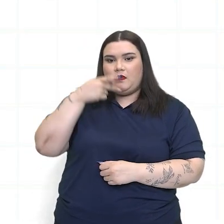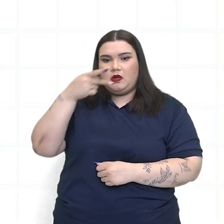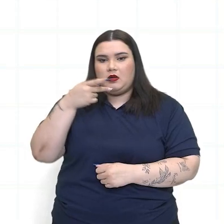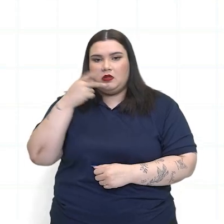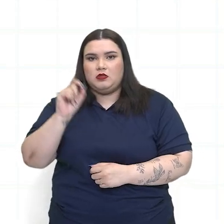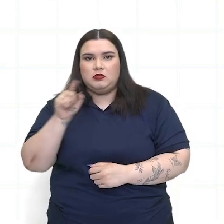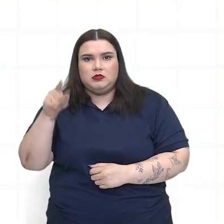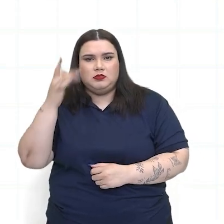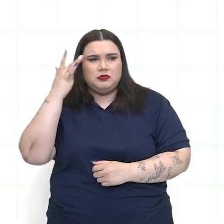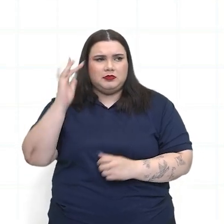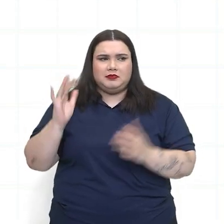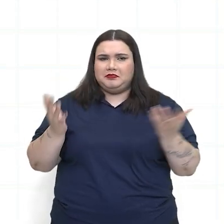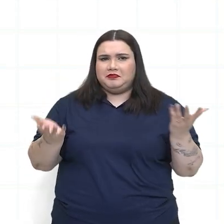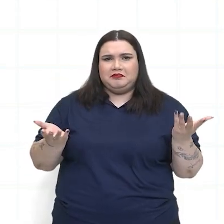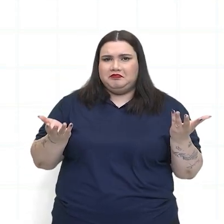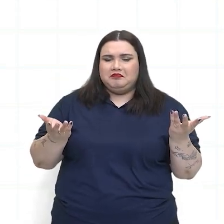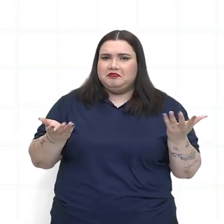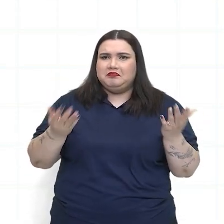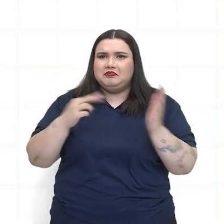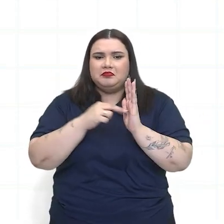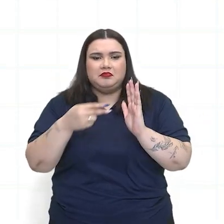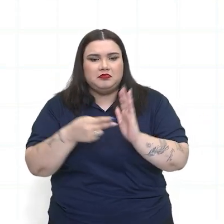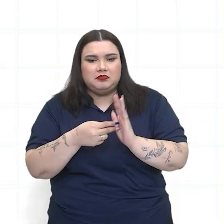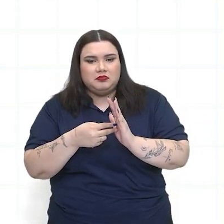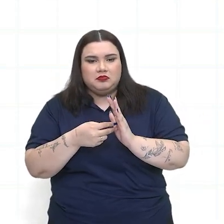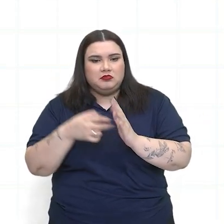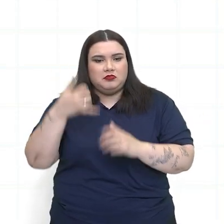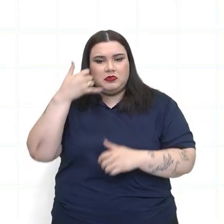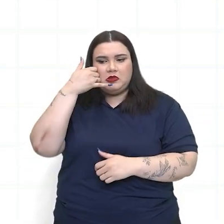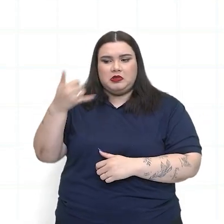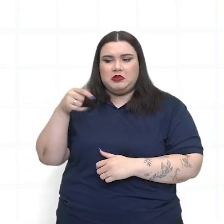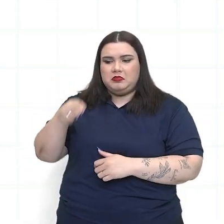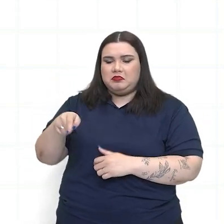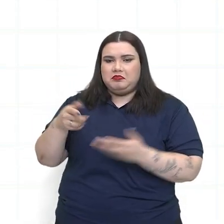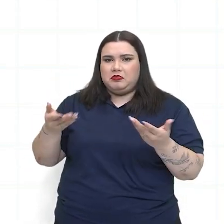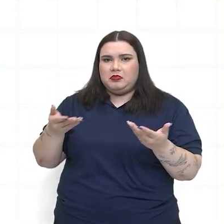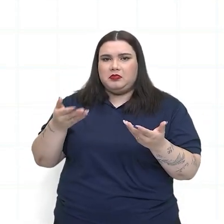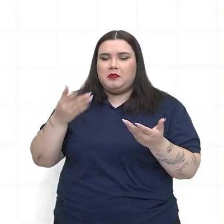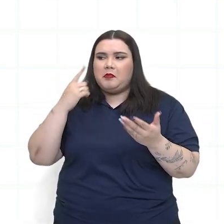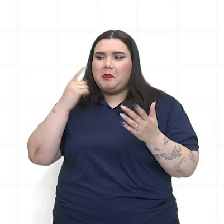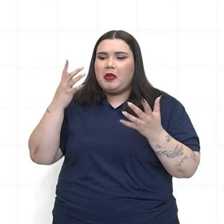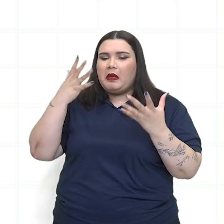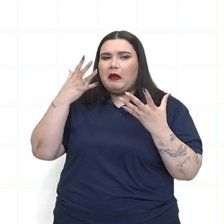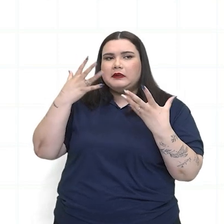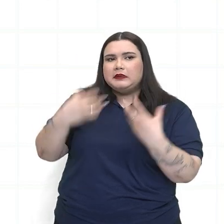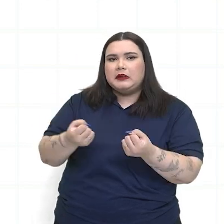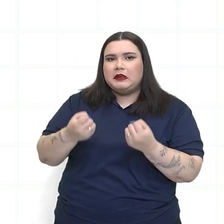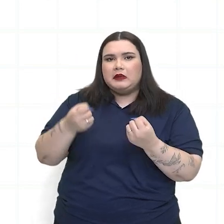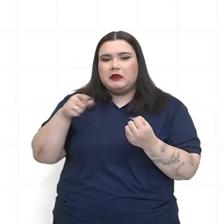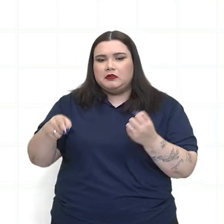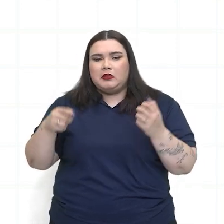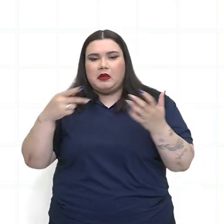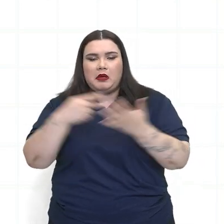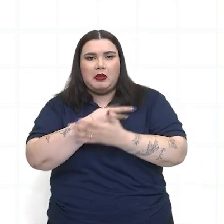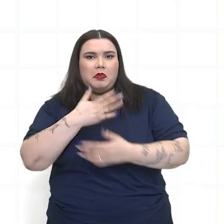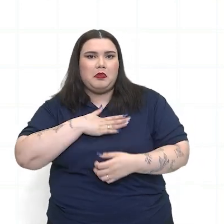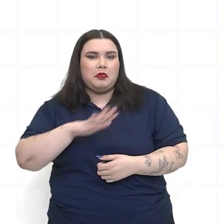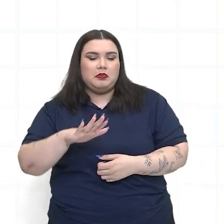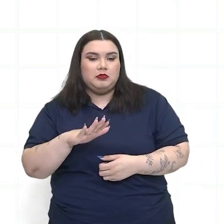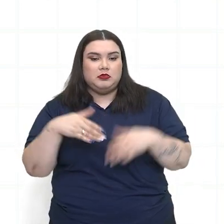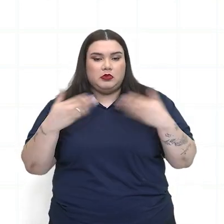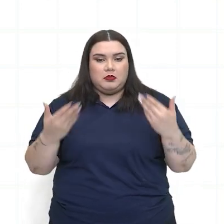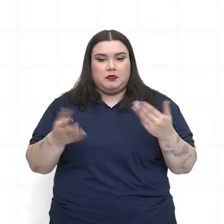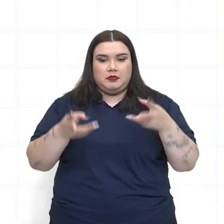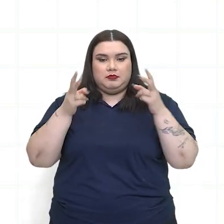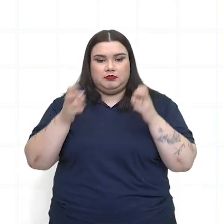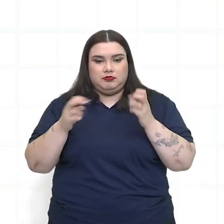não sabe. Gente, não faz sentido. Ligue para isso. Não gosto de você. A vírgula fora do lugar, ela vai